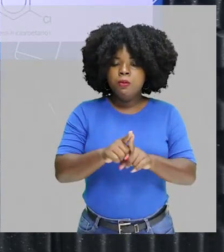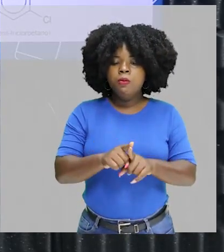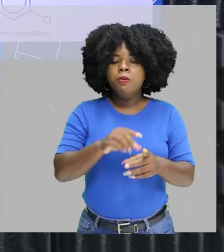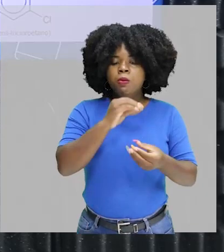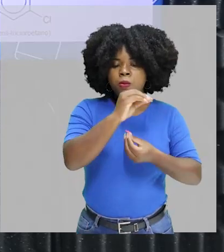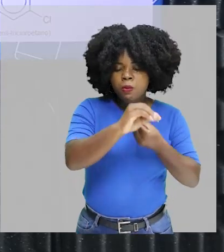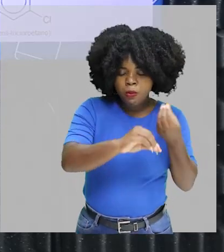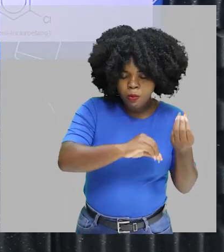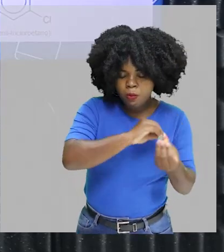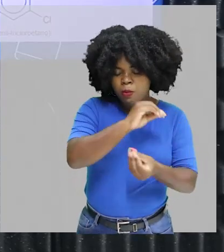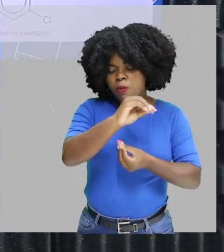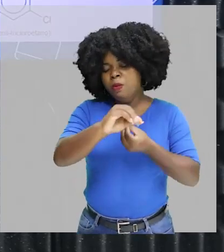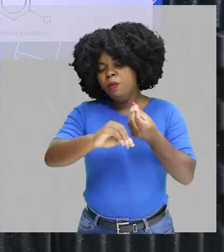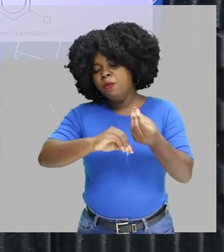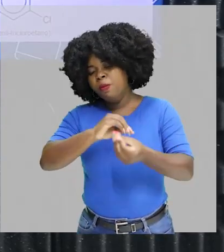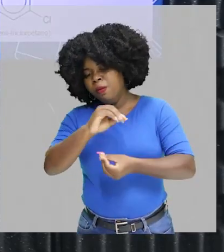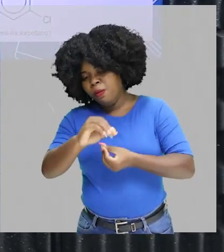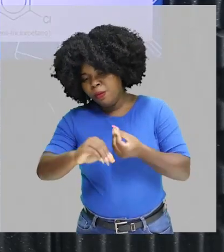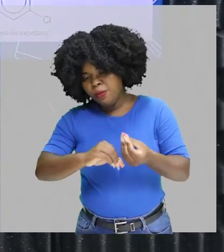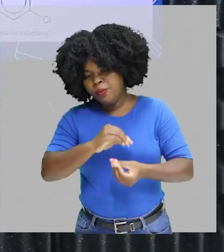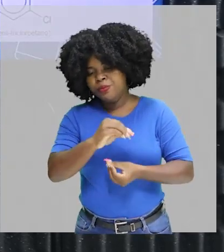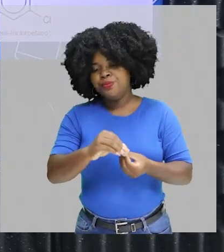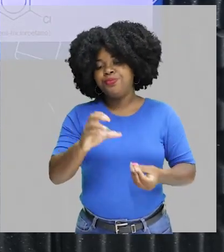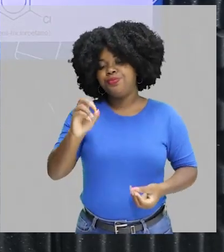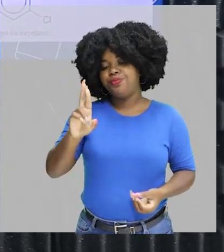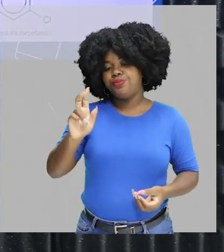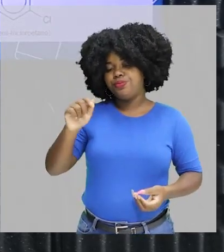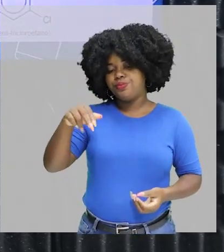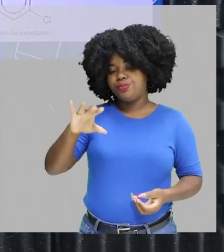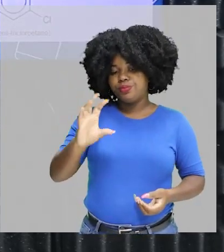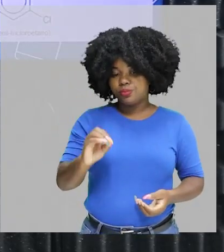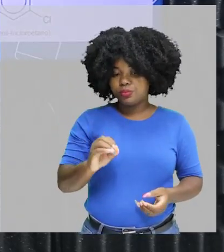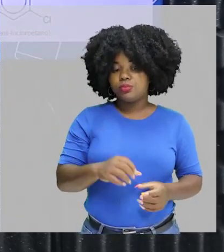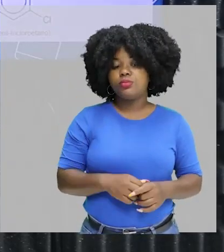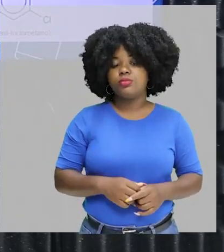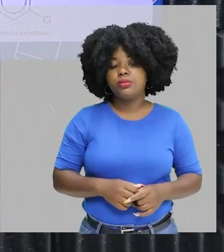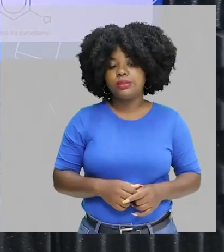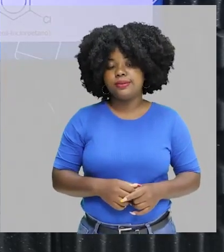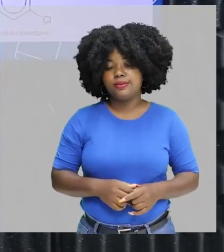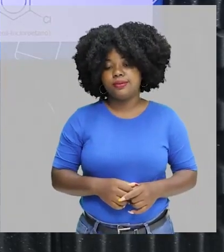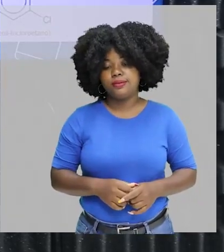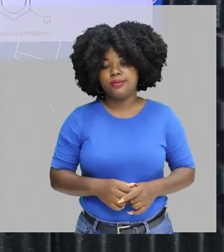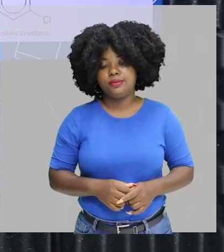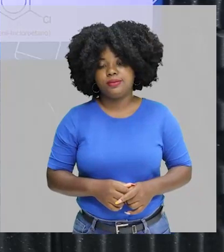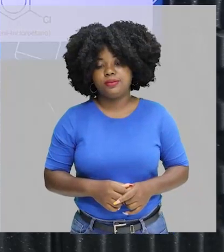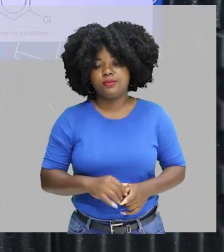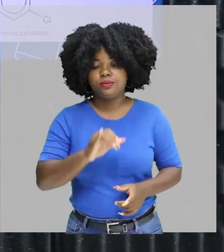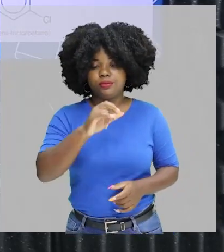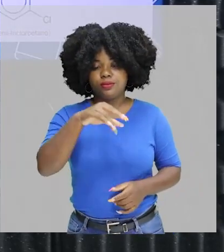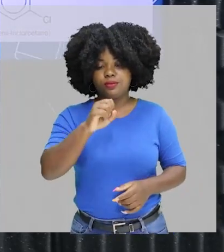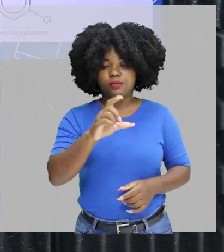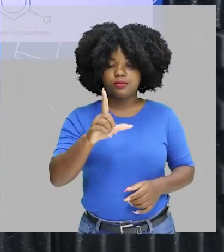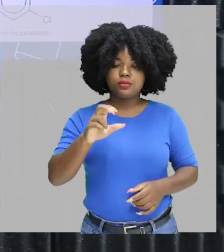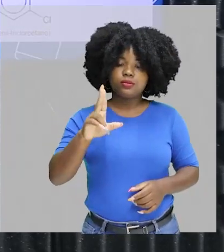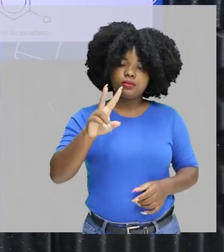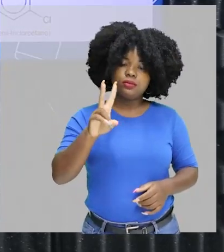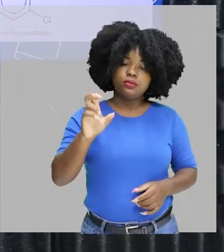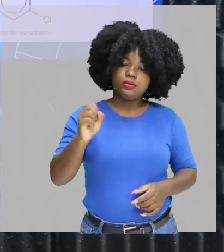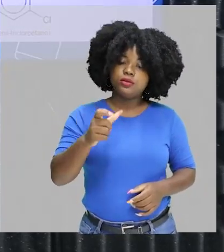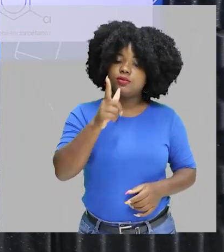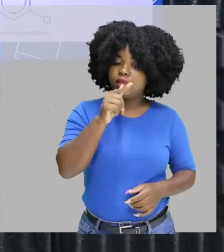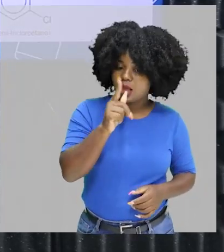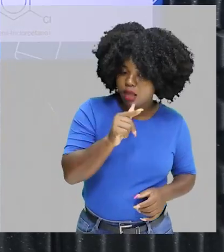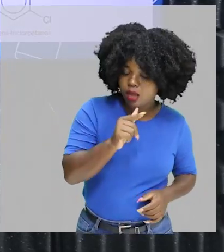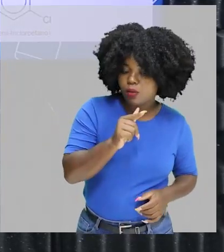majoritariamente solúveis em solventes orgânicos. Portanto, eles vão ser insolúveis, por exemplo, na